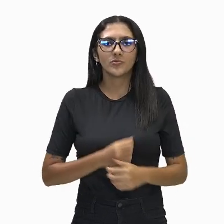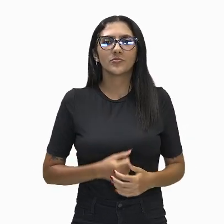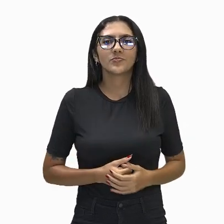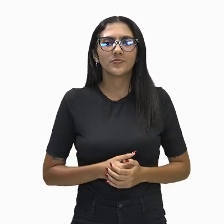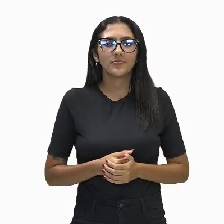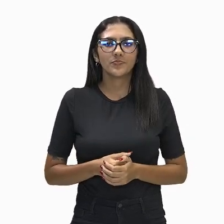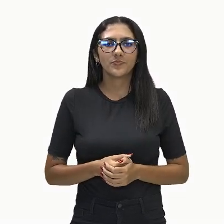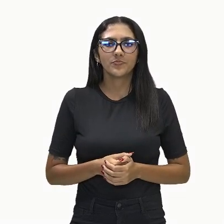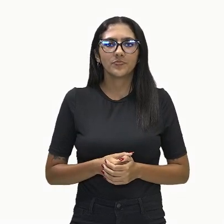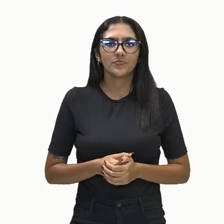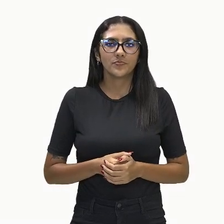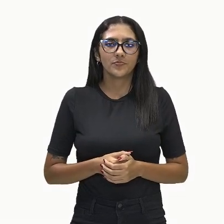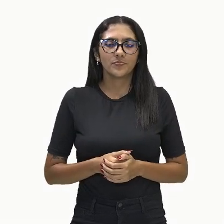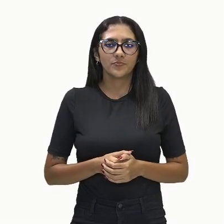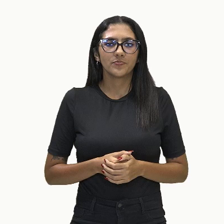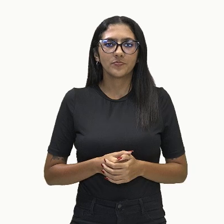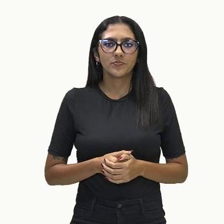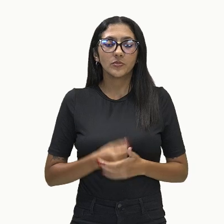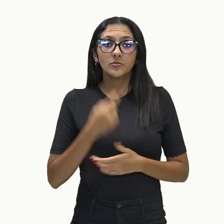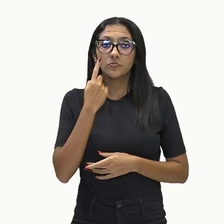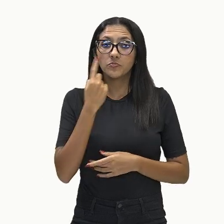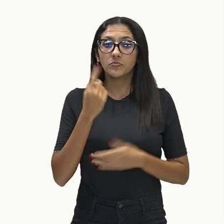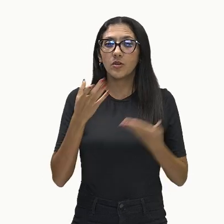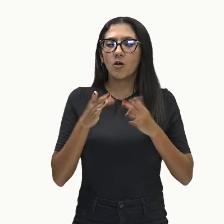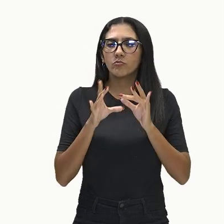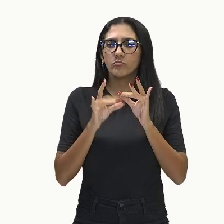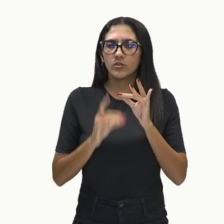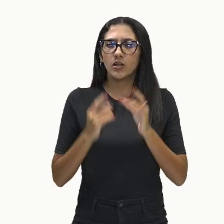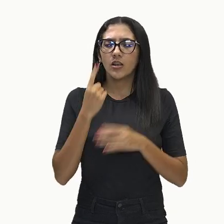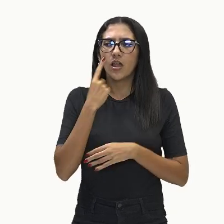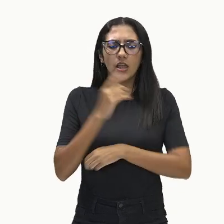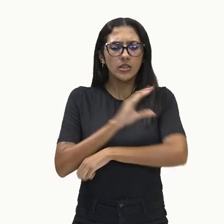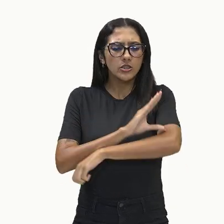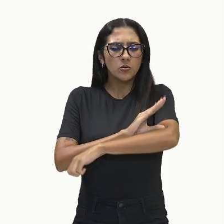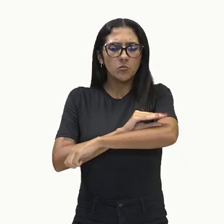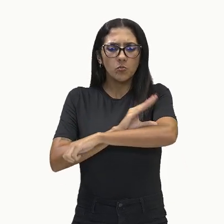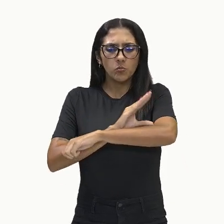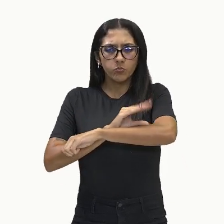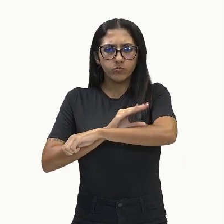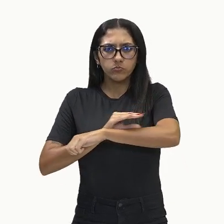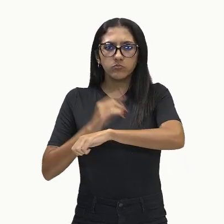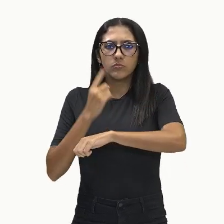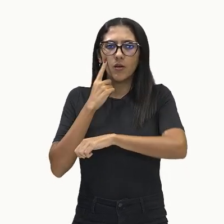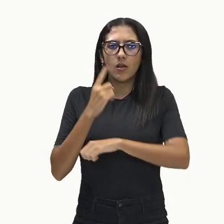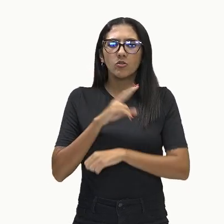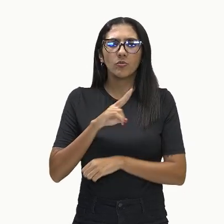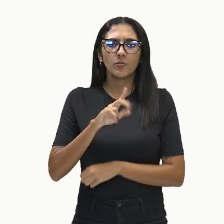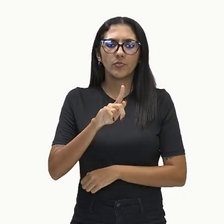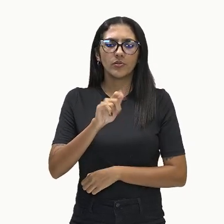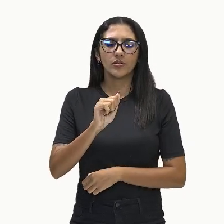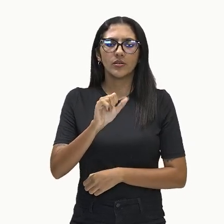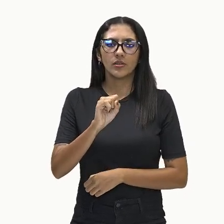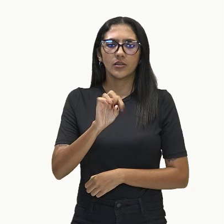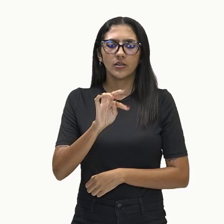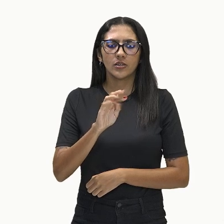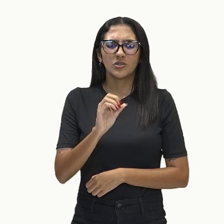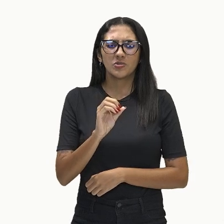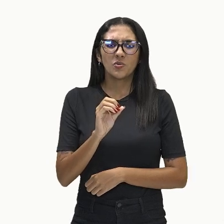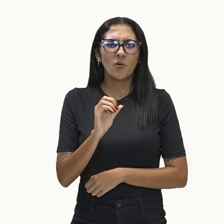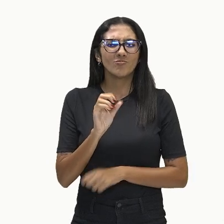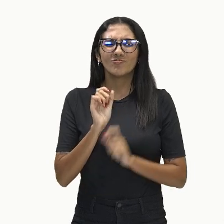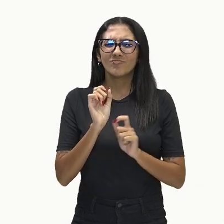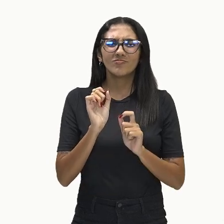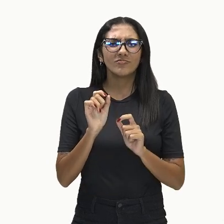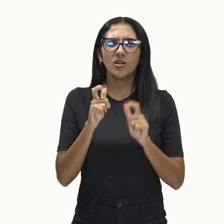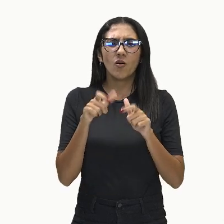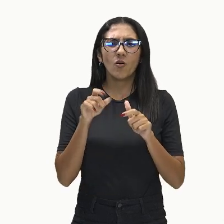E observem aqui, esse músculo aqui representado é o gastrocnêmio. Onde fica isso,